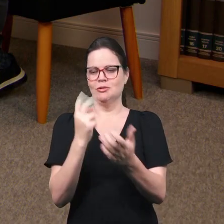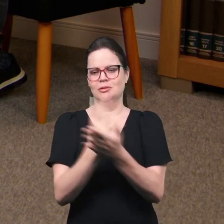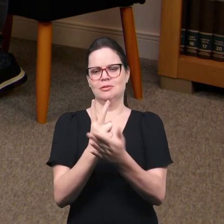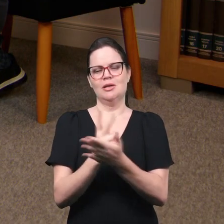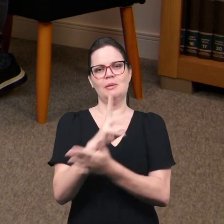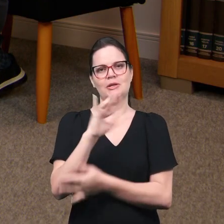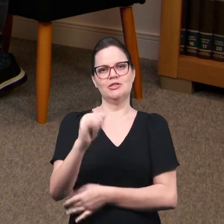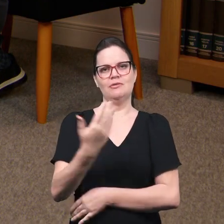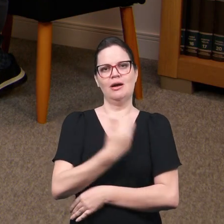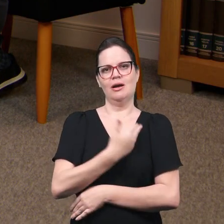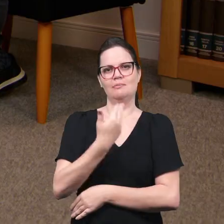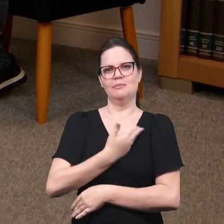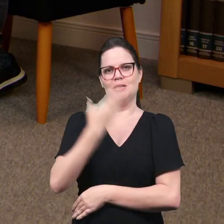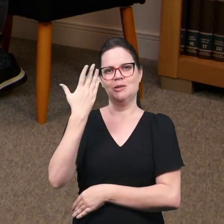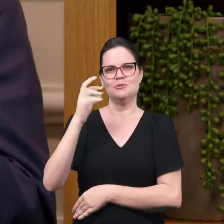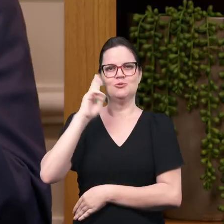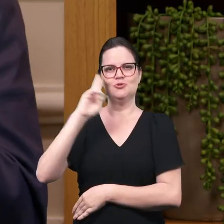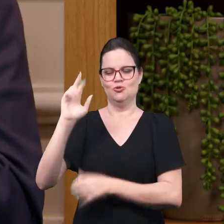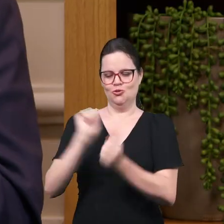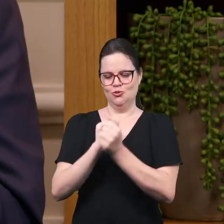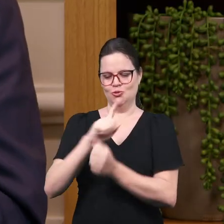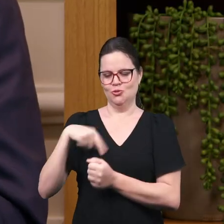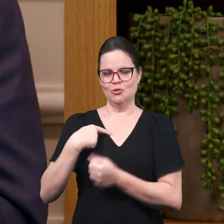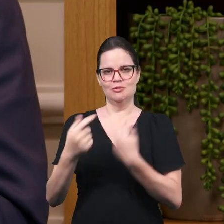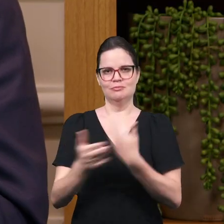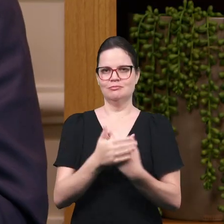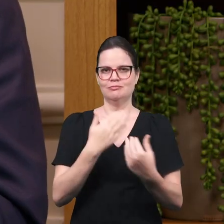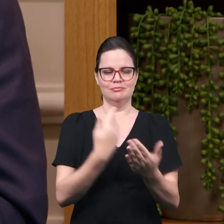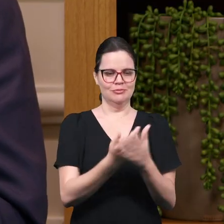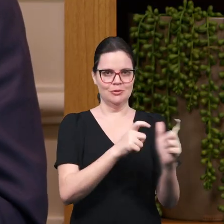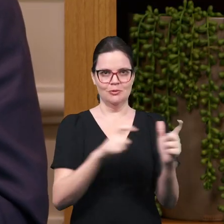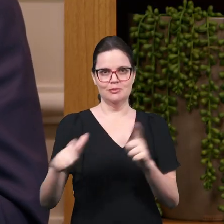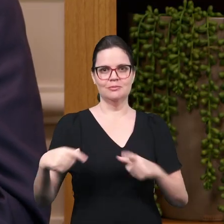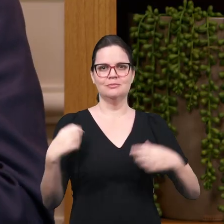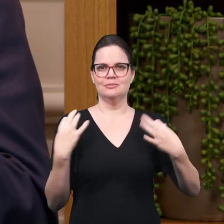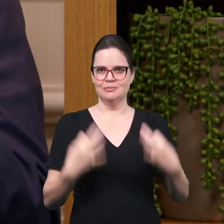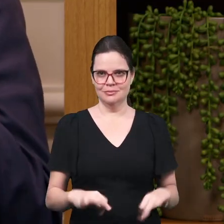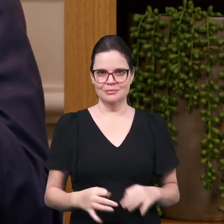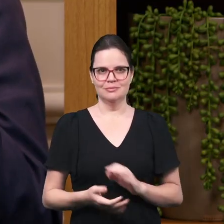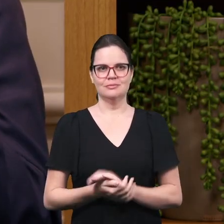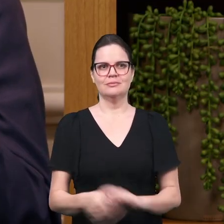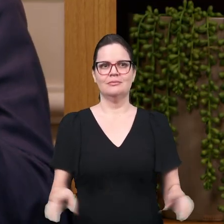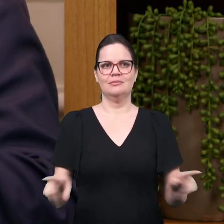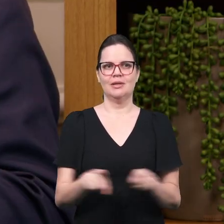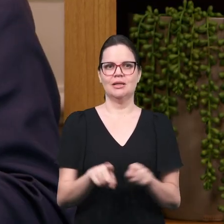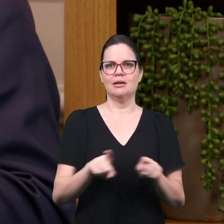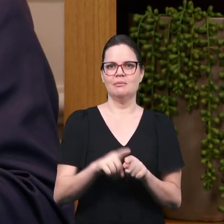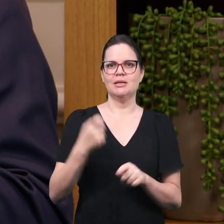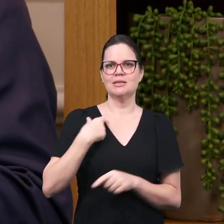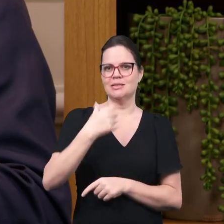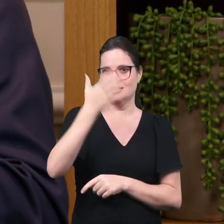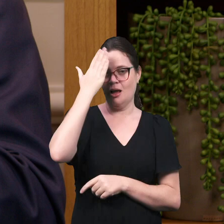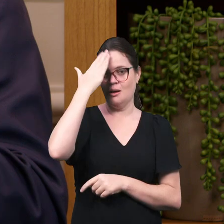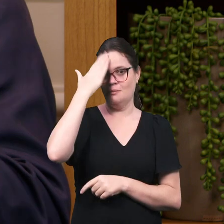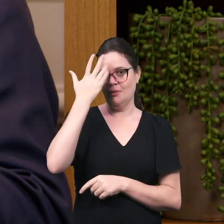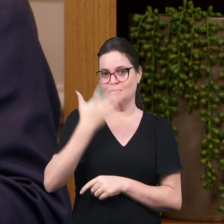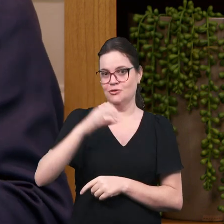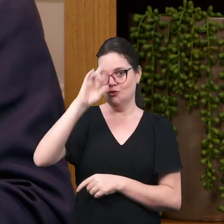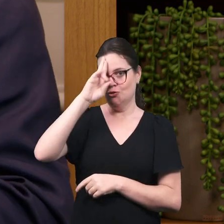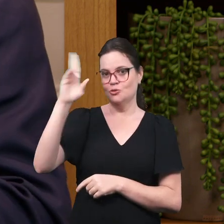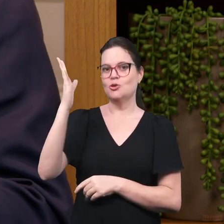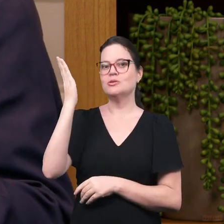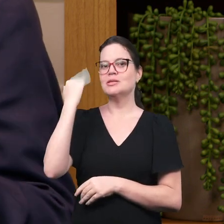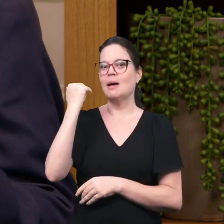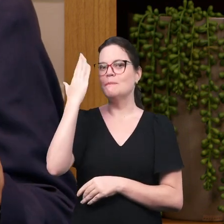amigo a todo instante, em todos os lugares. É isso? É isso. E também sabendo que ele é